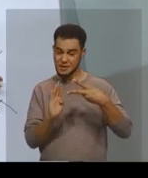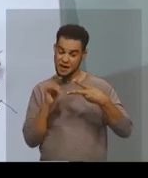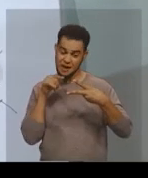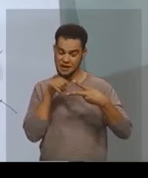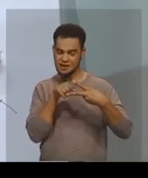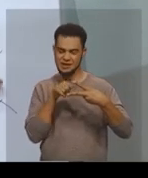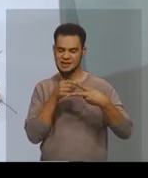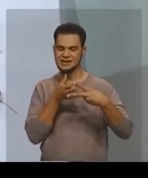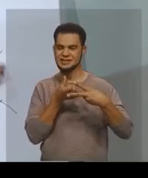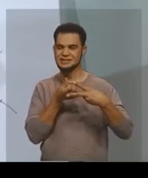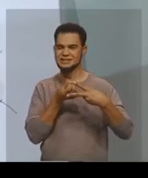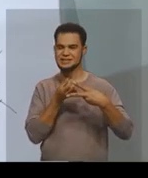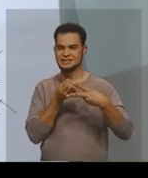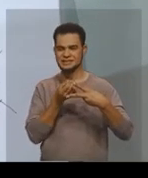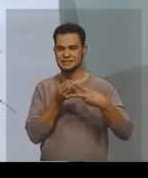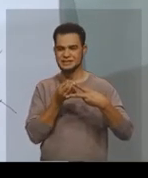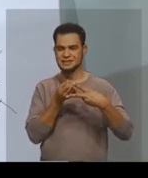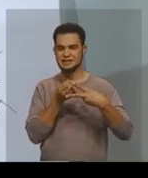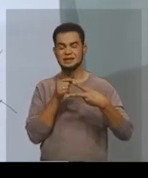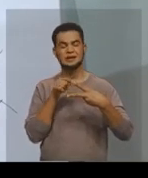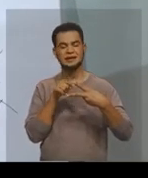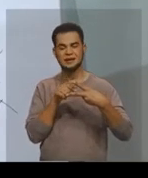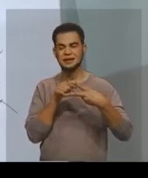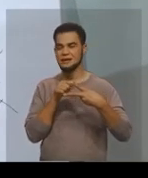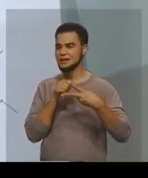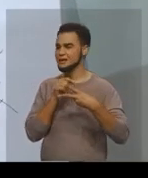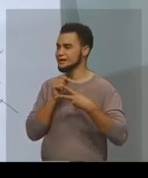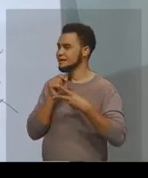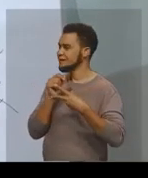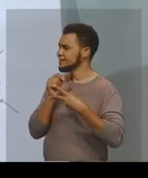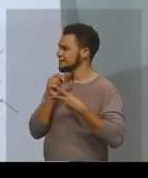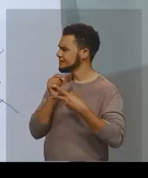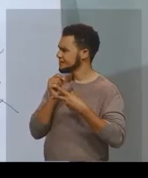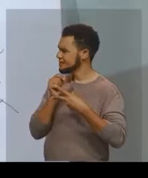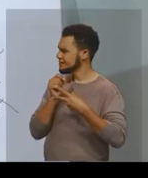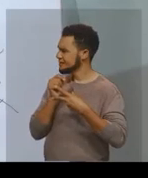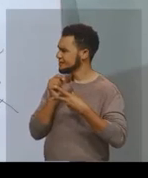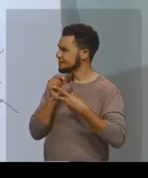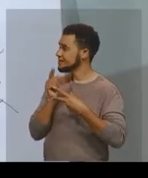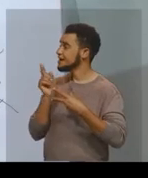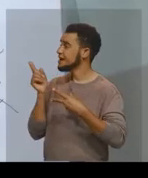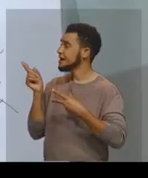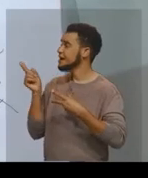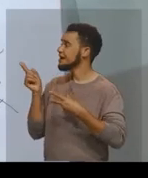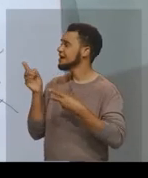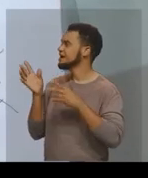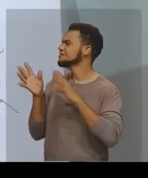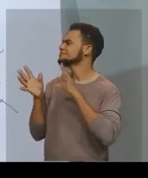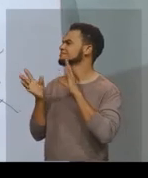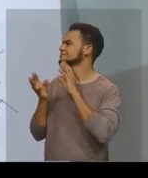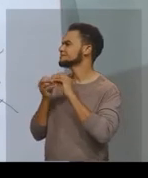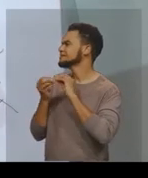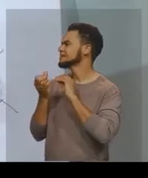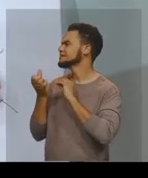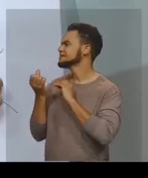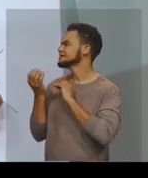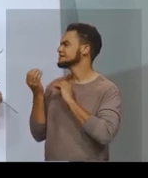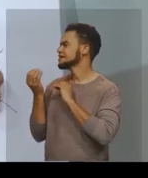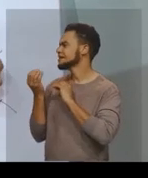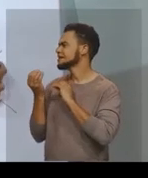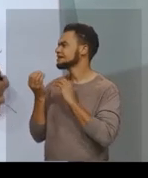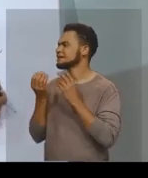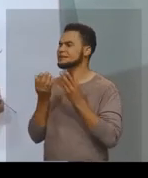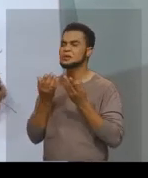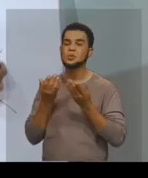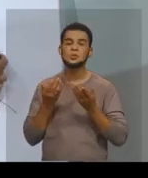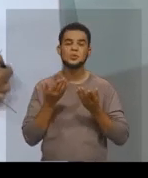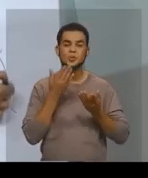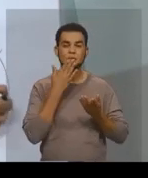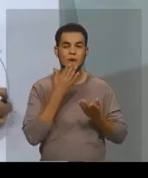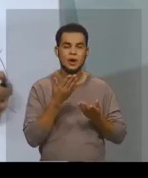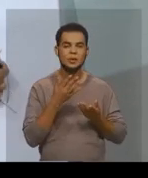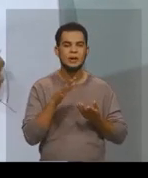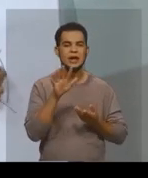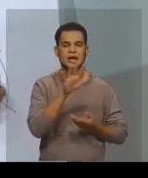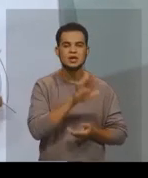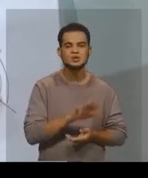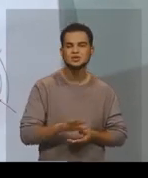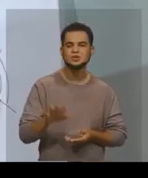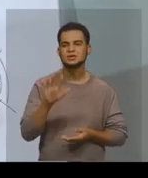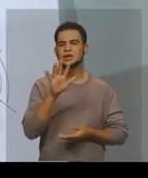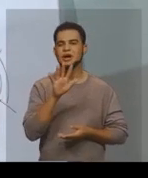graus, que é essa abertura aqui, é o equivalente a 60 graus. Então, qual que é a minha região angular? É tudo isso aqui,